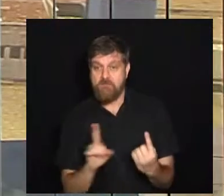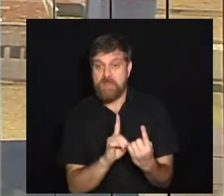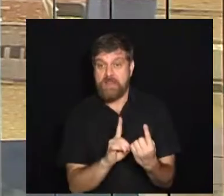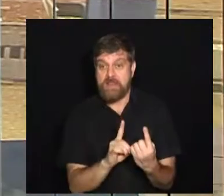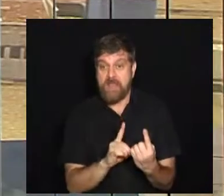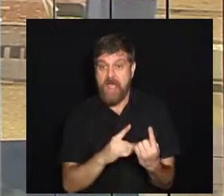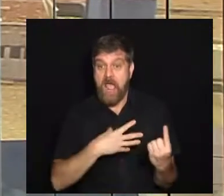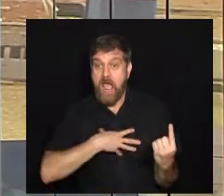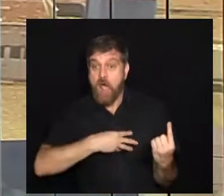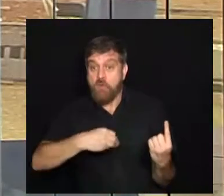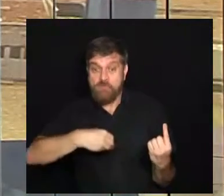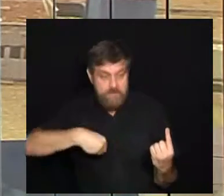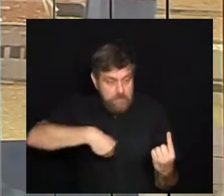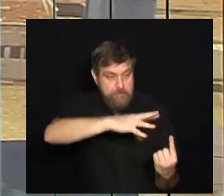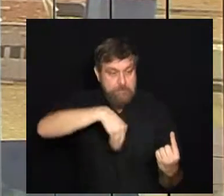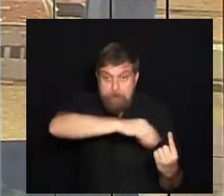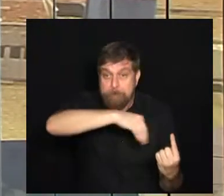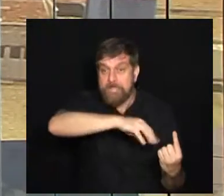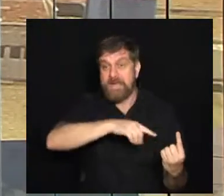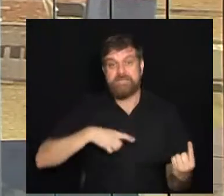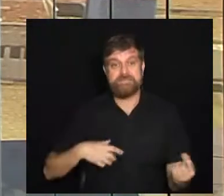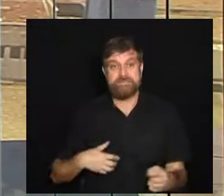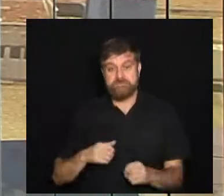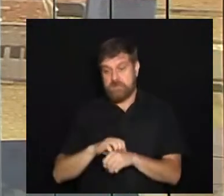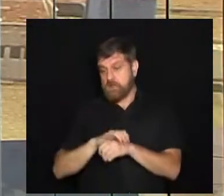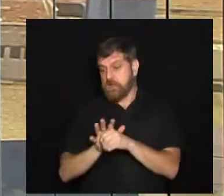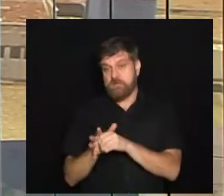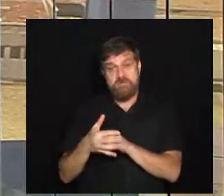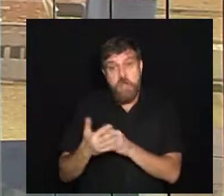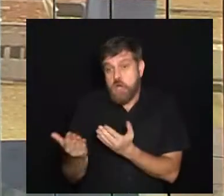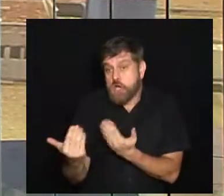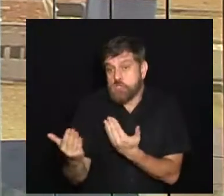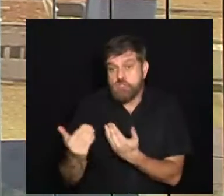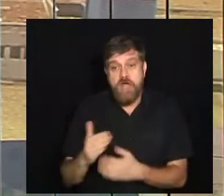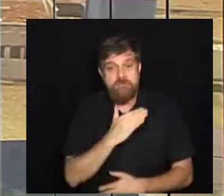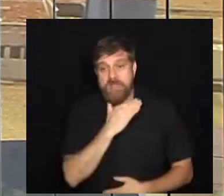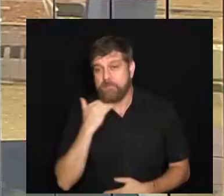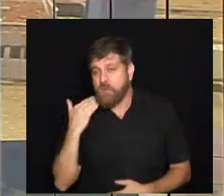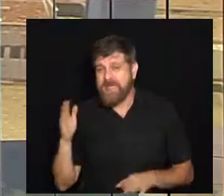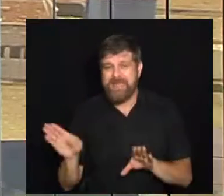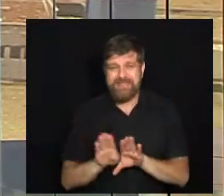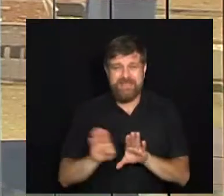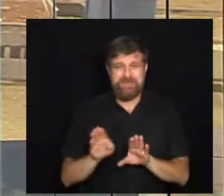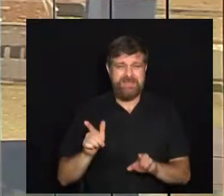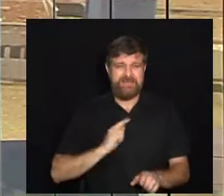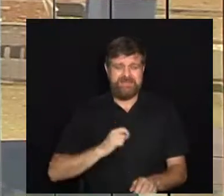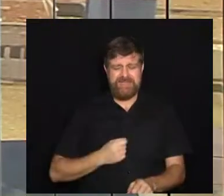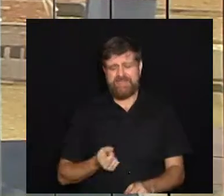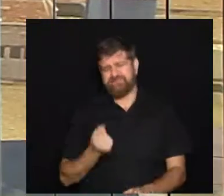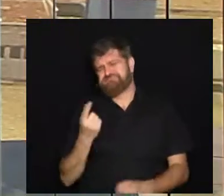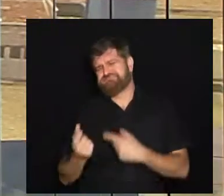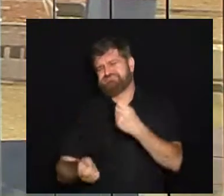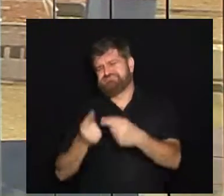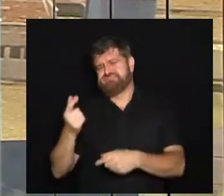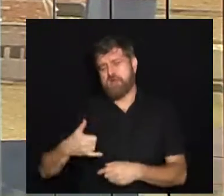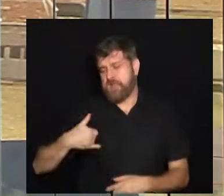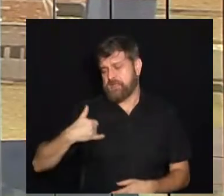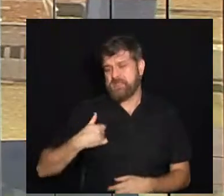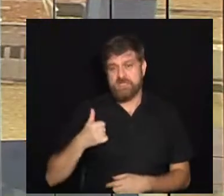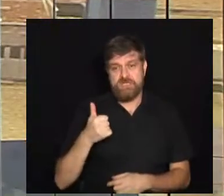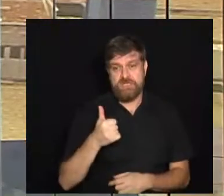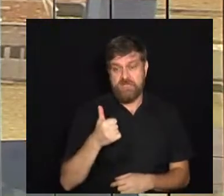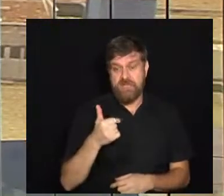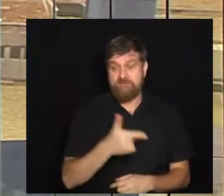contamina mãe entendeu e ele pode morrer do mesmo jeito também ele para uma pessoa jovem né tem vários vários vários vários casos de gente de 21